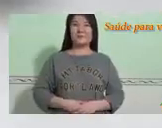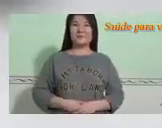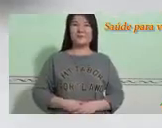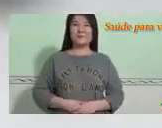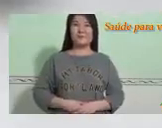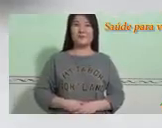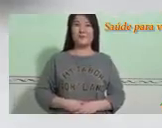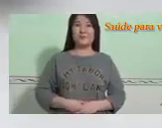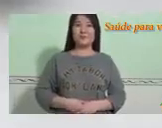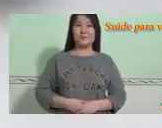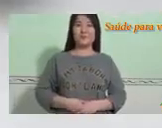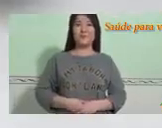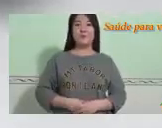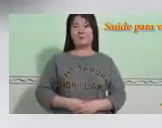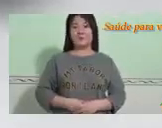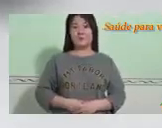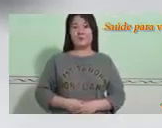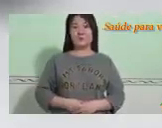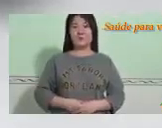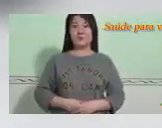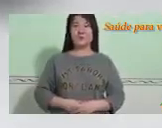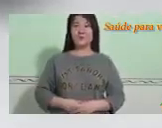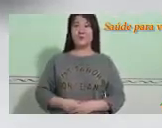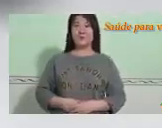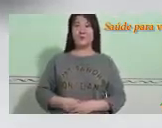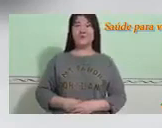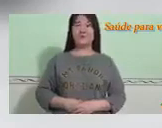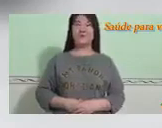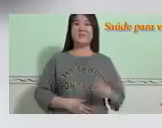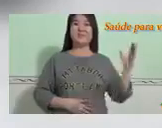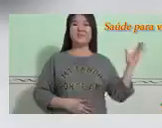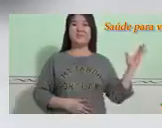recomendado que a mulher fique em jejum devido ao uso da anestesia